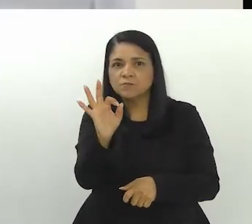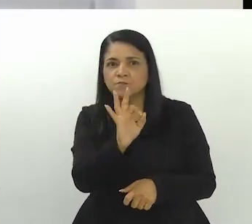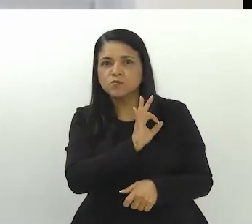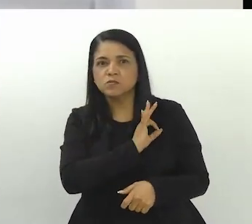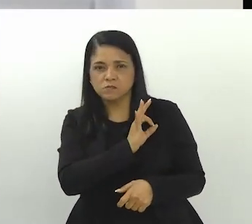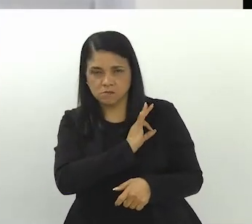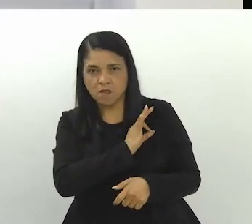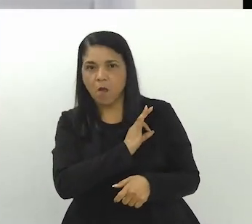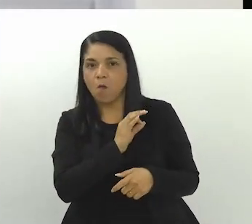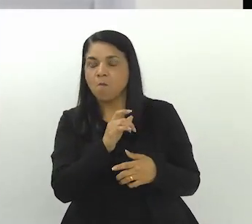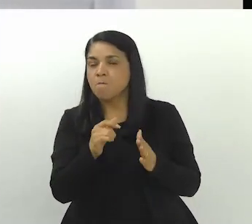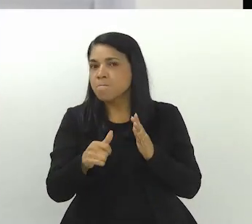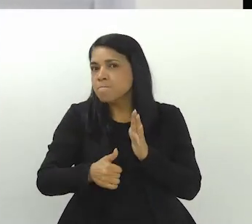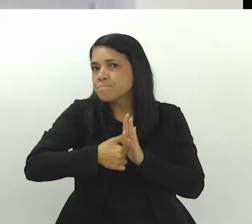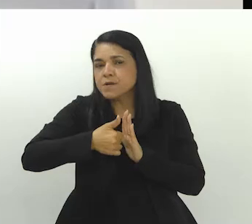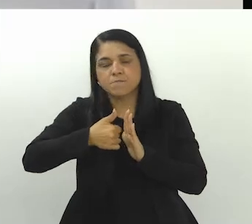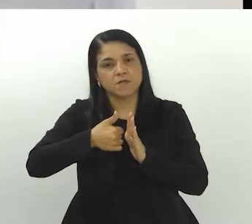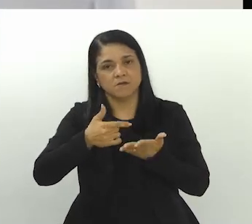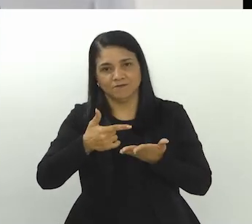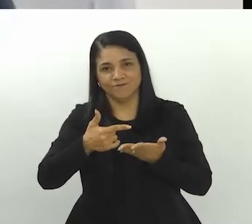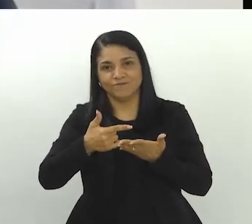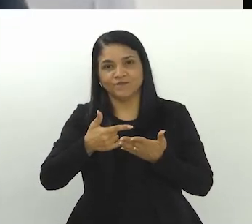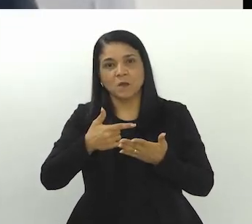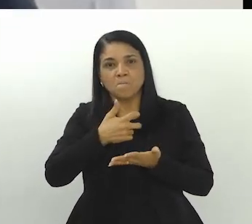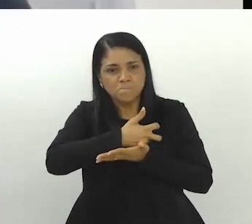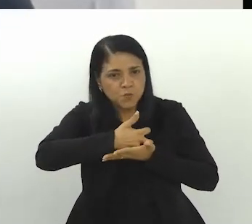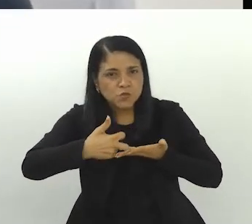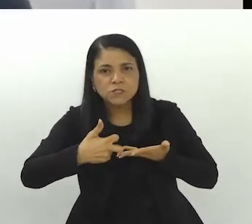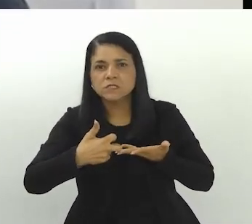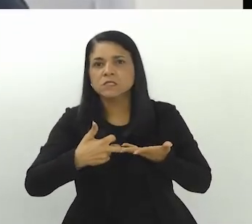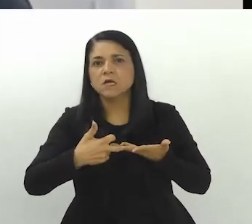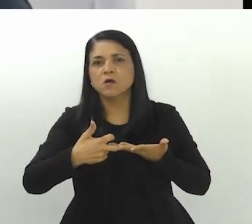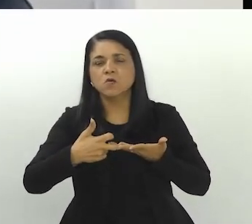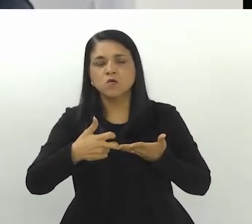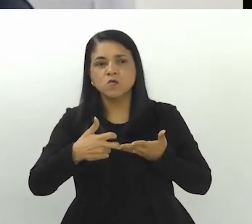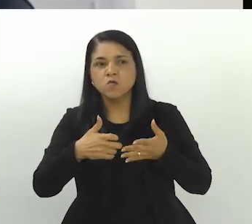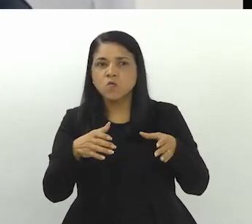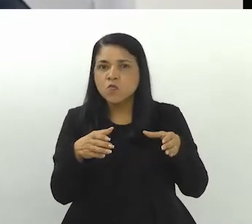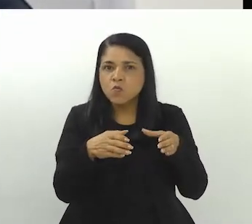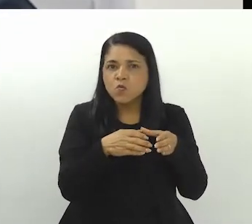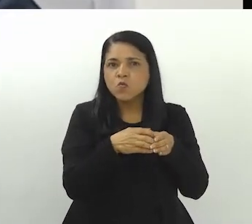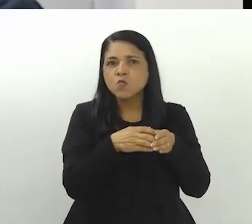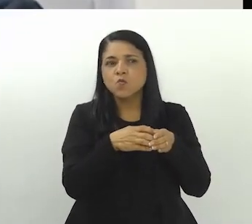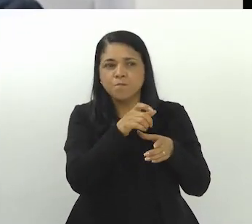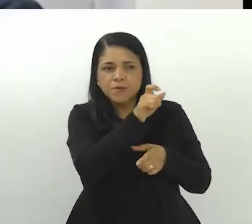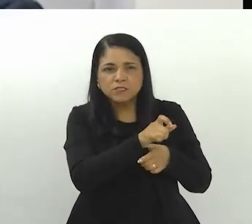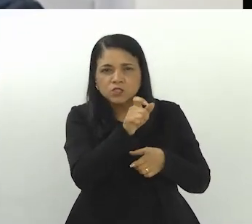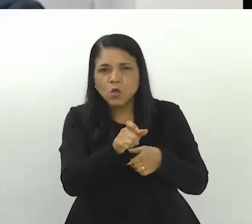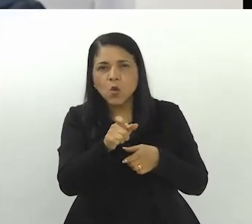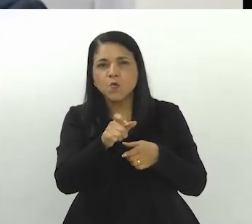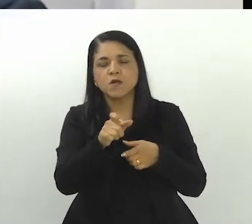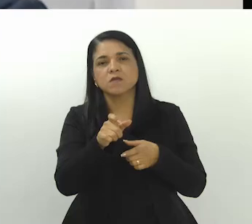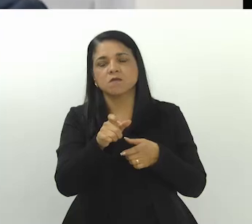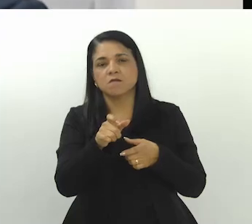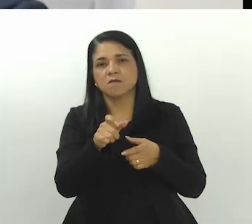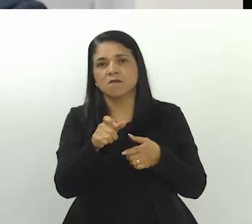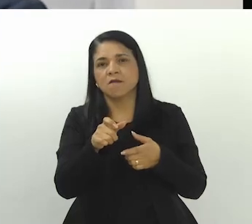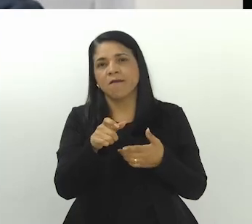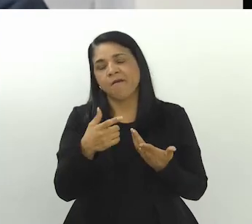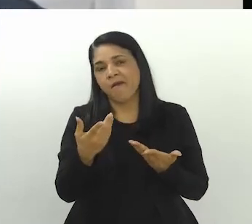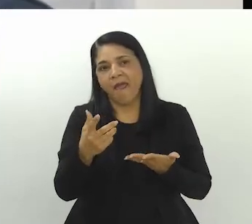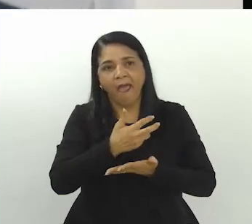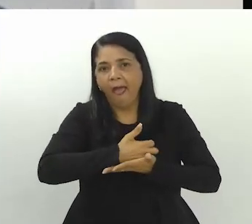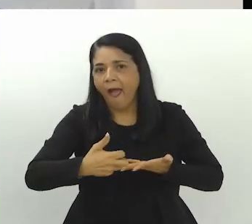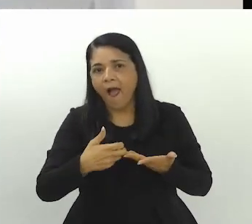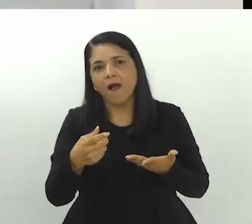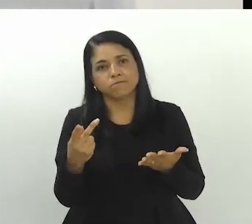obviamente, apostar em inteligência policial, de alguma forma, em punição para quem se envolve nesse tipo de medida, mas